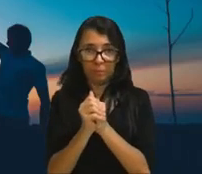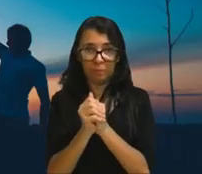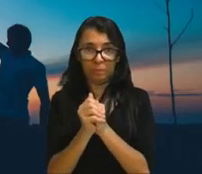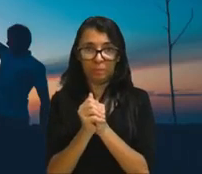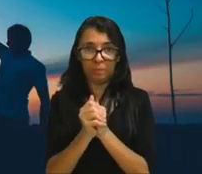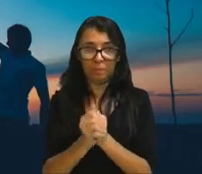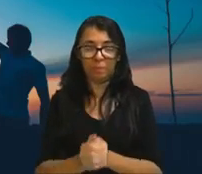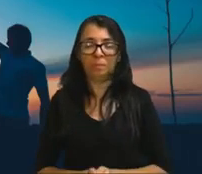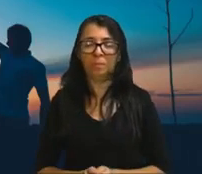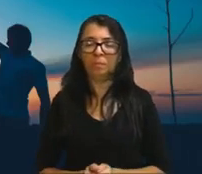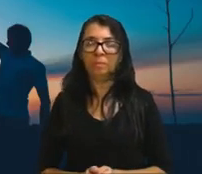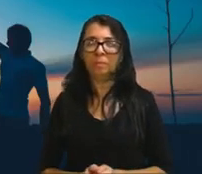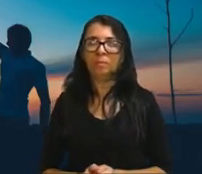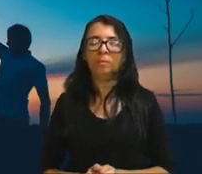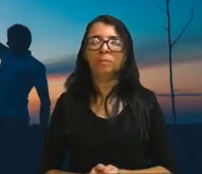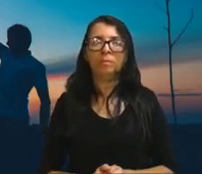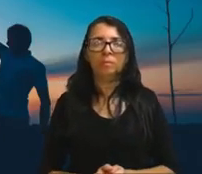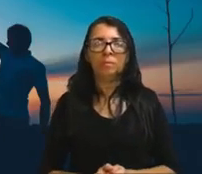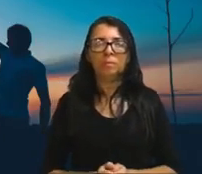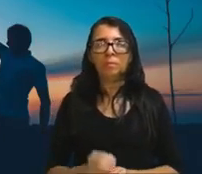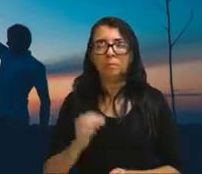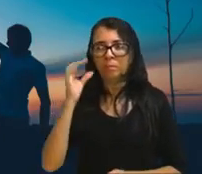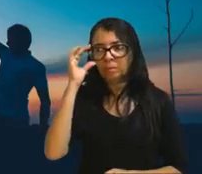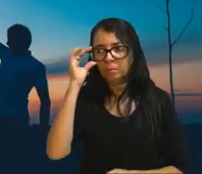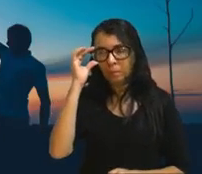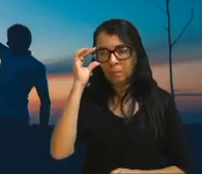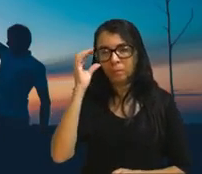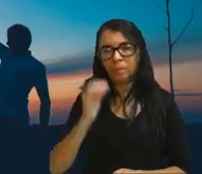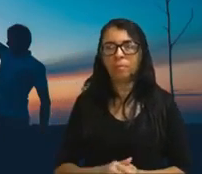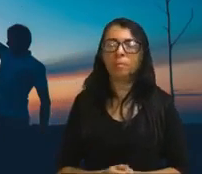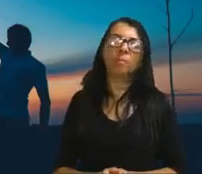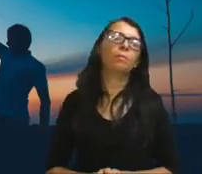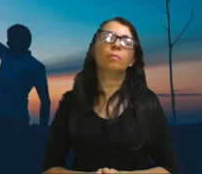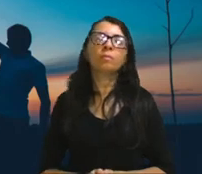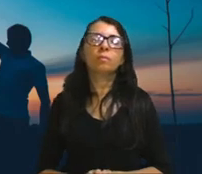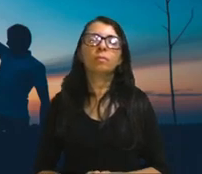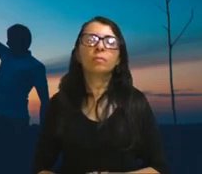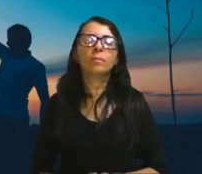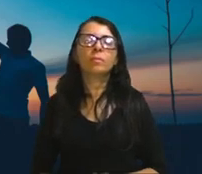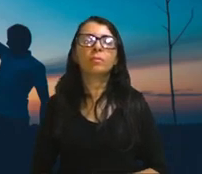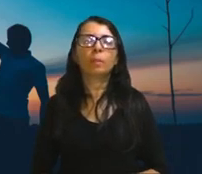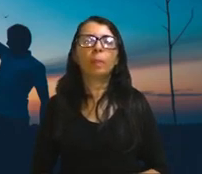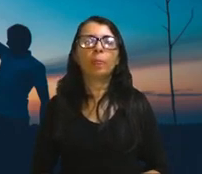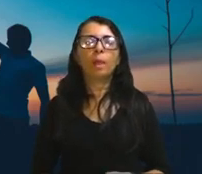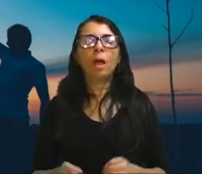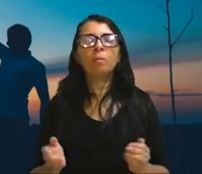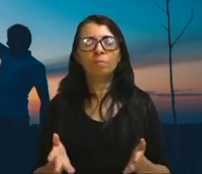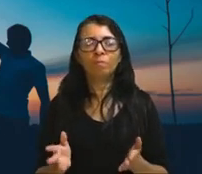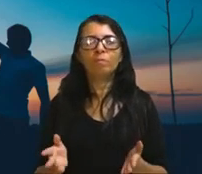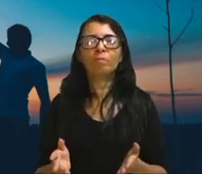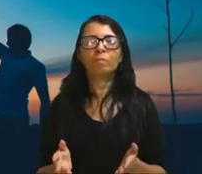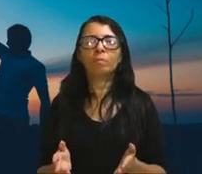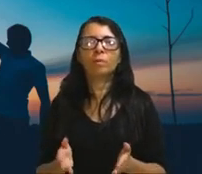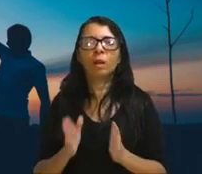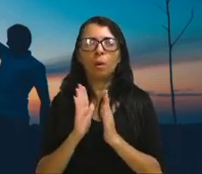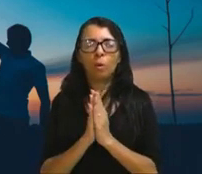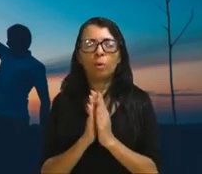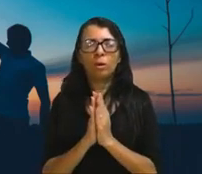Eu quero orar pelas pessoas que continuam internadas, para que Deus possa estar